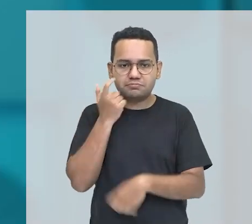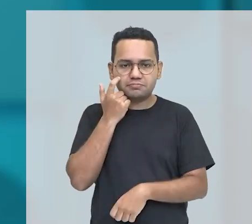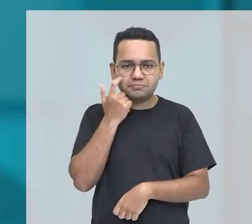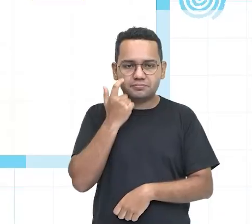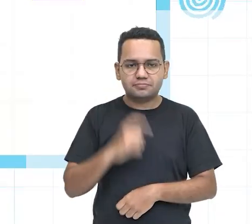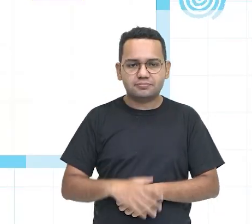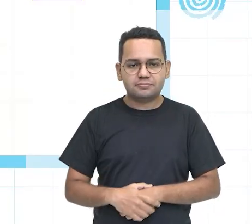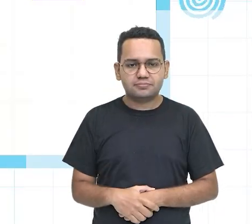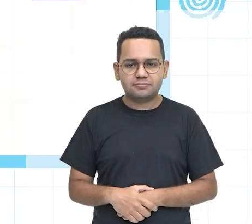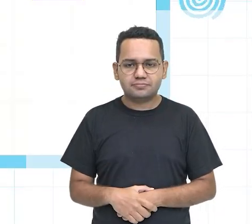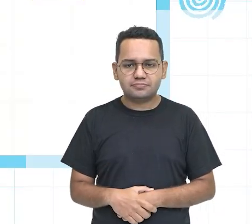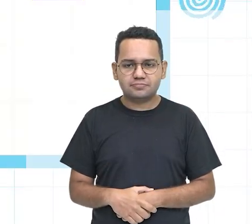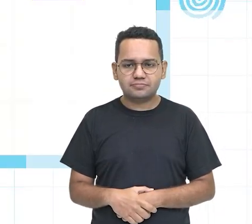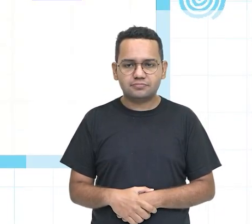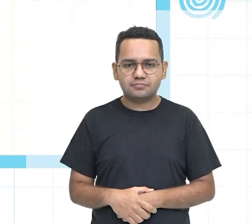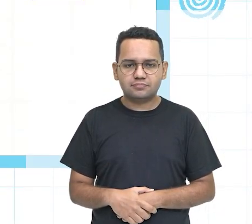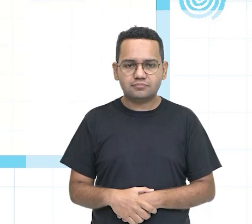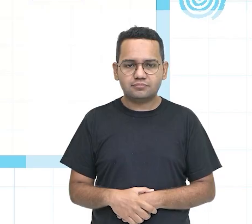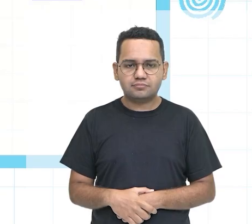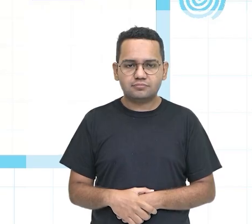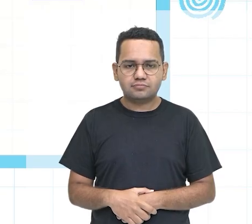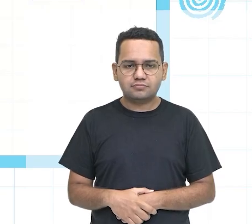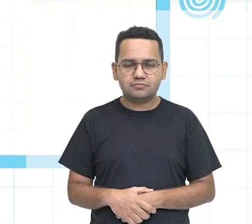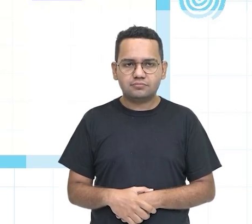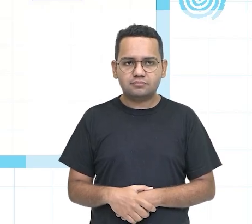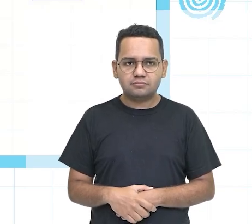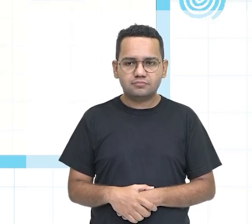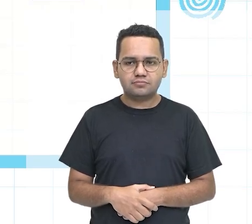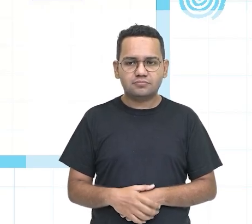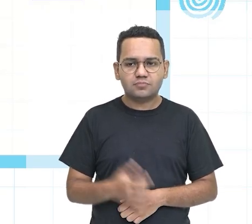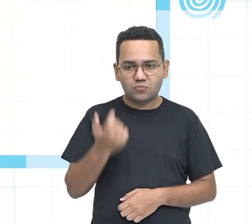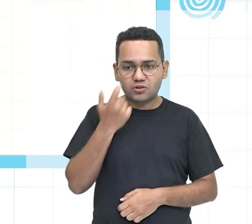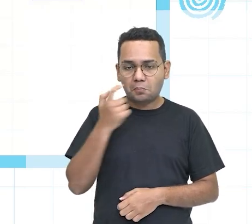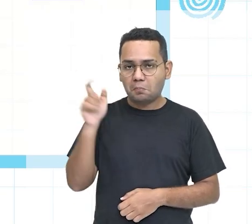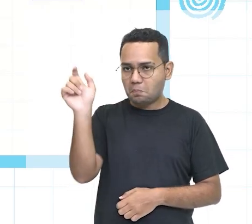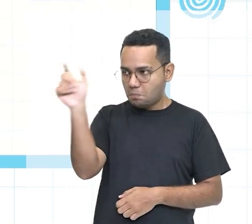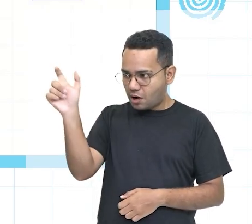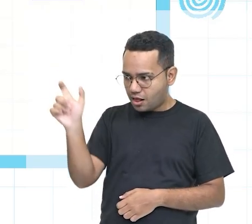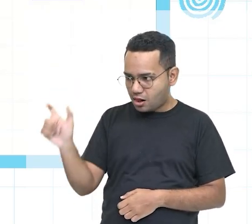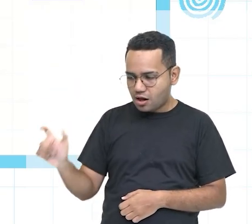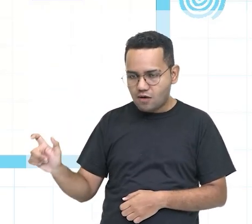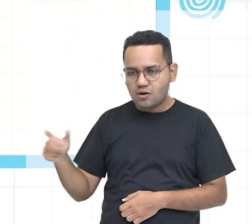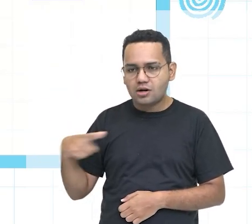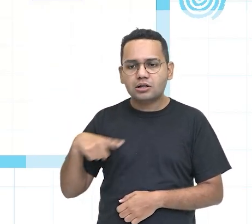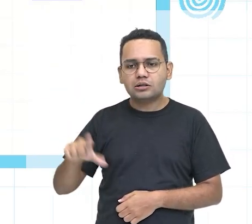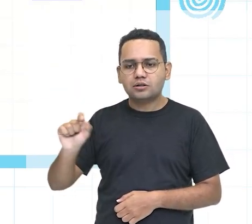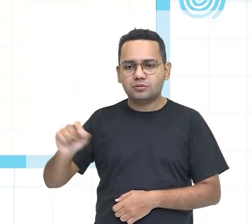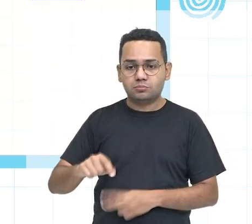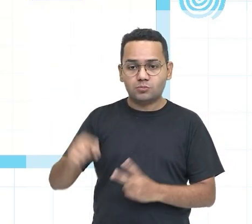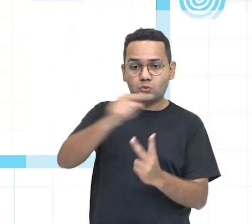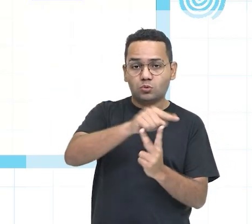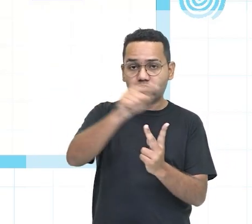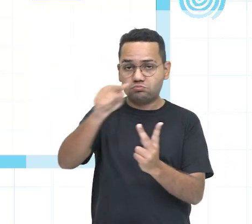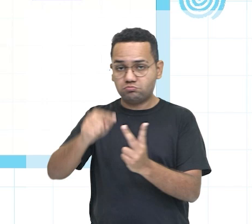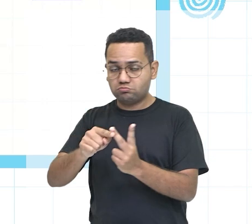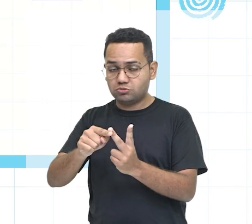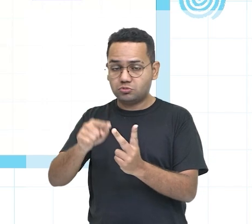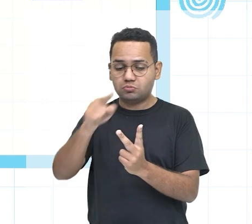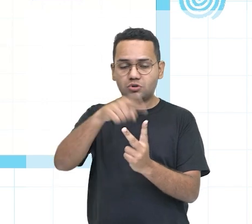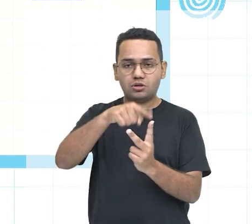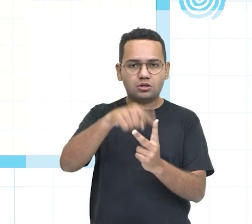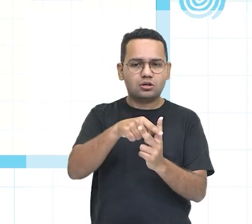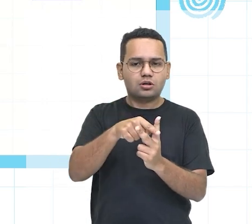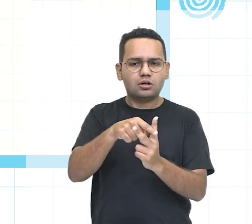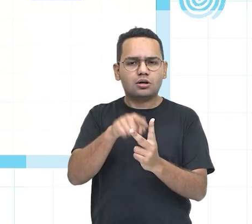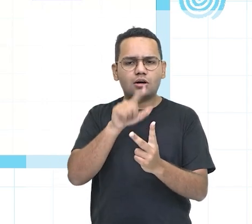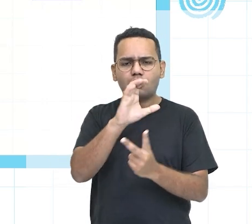Então, olha só. As palavras que vocês têm aí nesse cantinho, elas são divididas em cognate words e verbs.